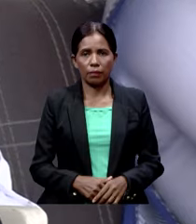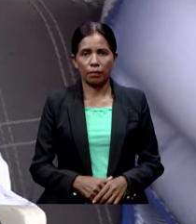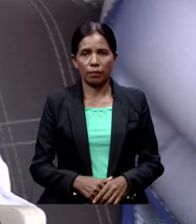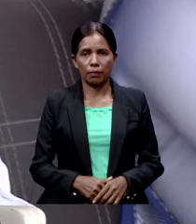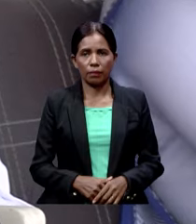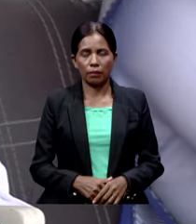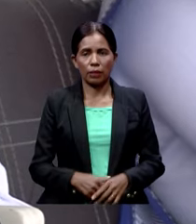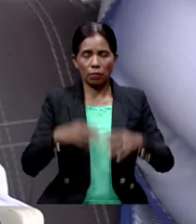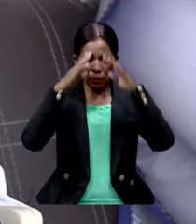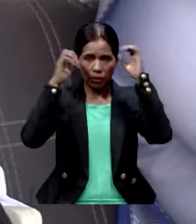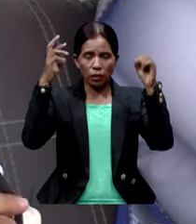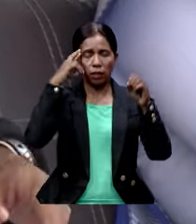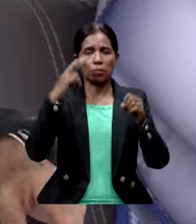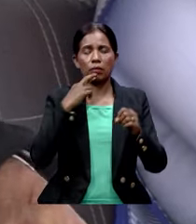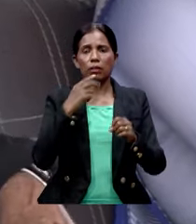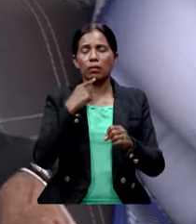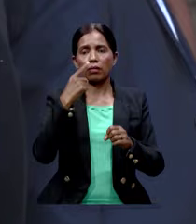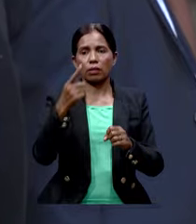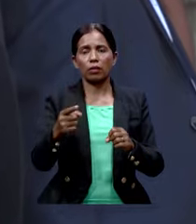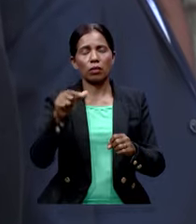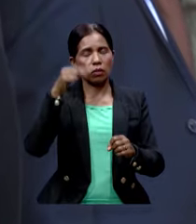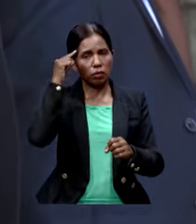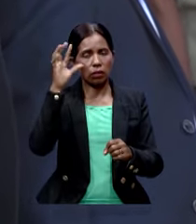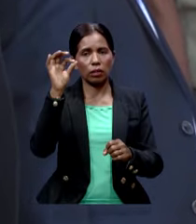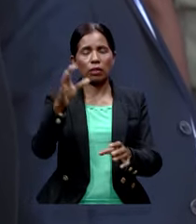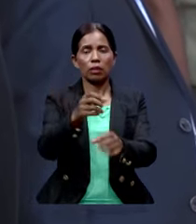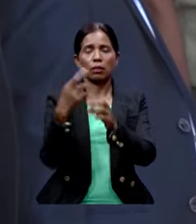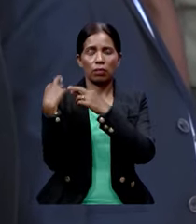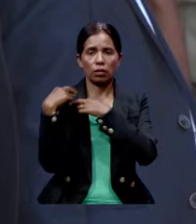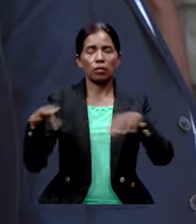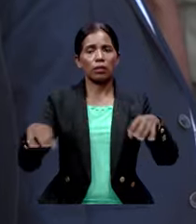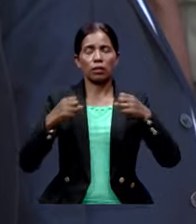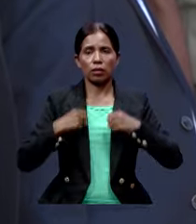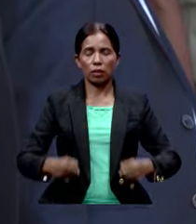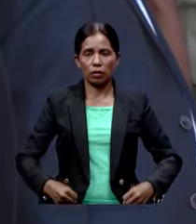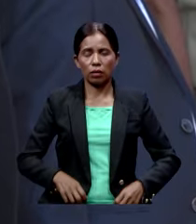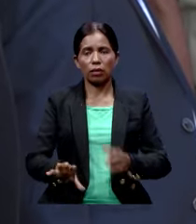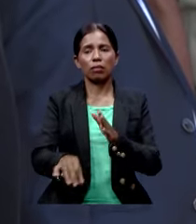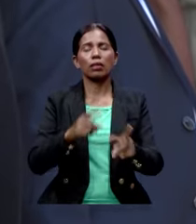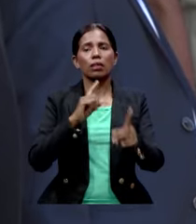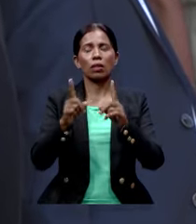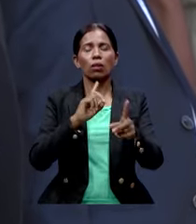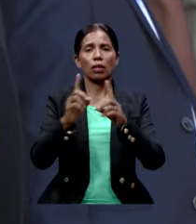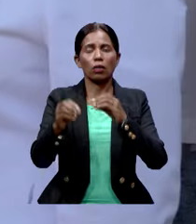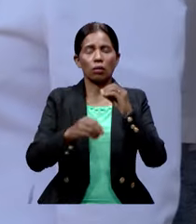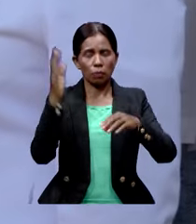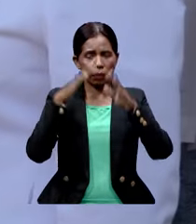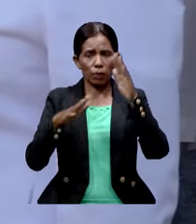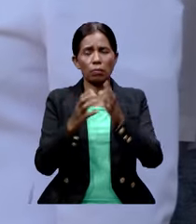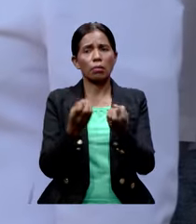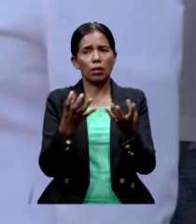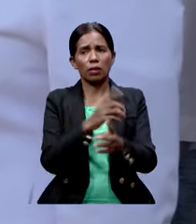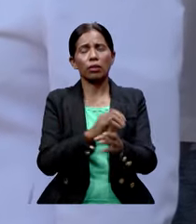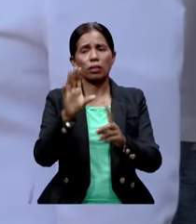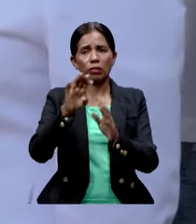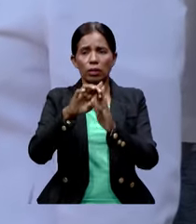Presidente da República, Zera Mazorta, desde o governo da Císsimo Posse, setor saúde, mas sempre retam crítica no problema Baracliu. No nesse estado,